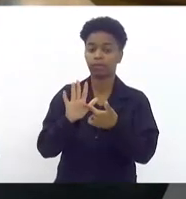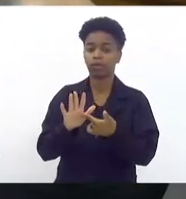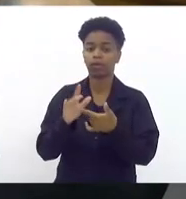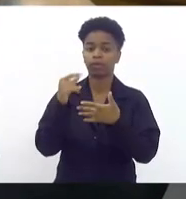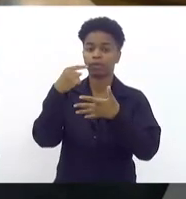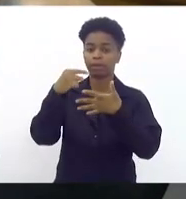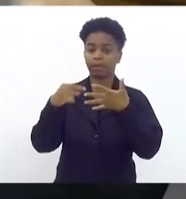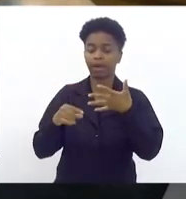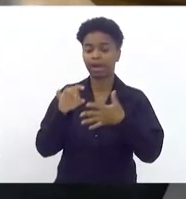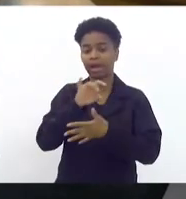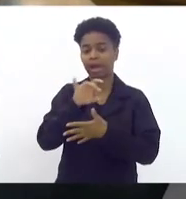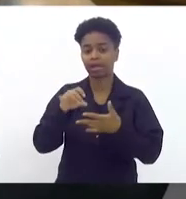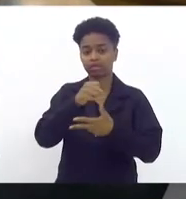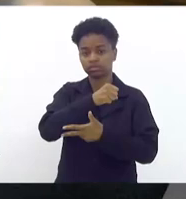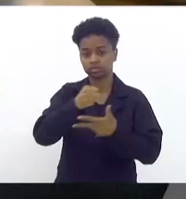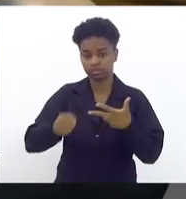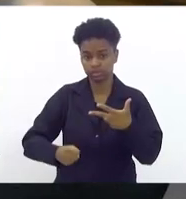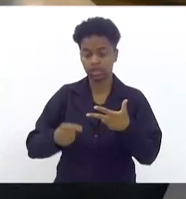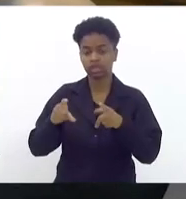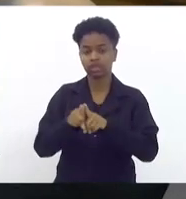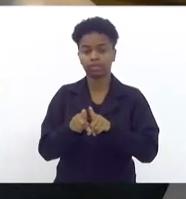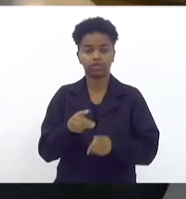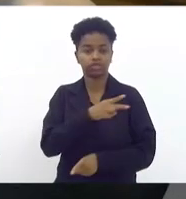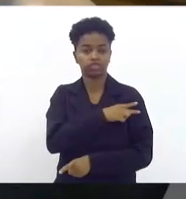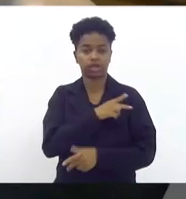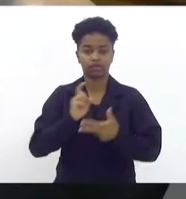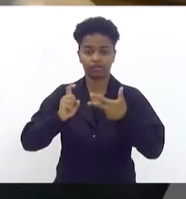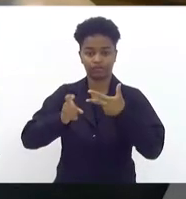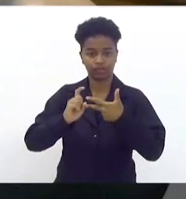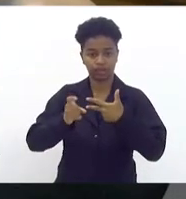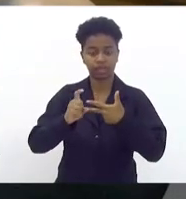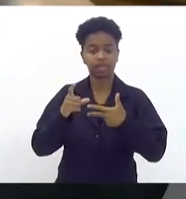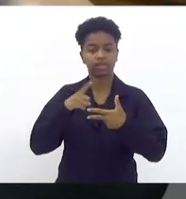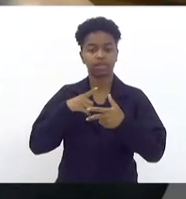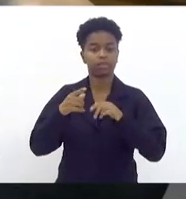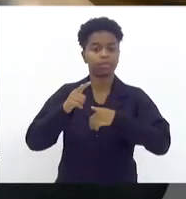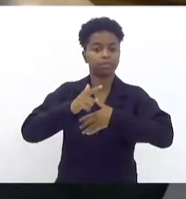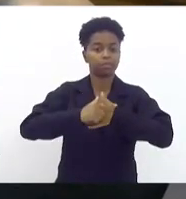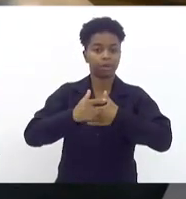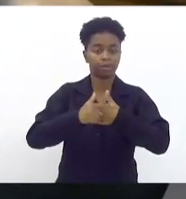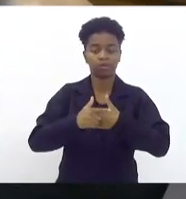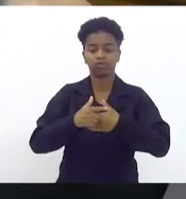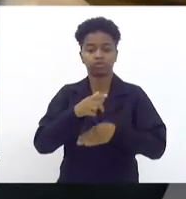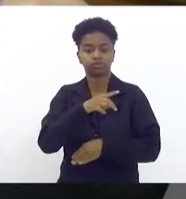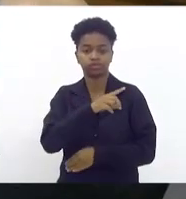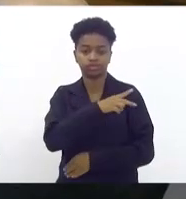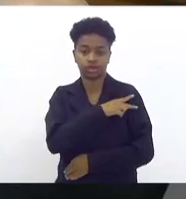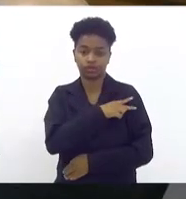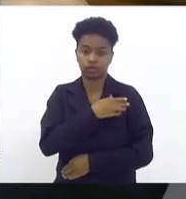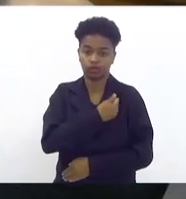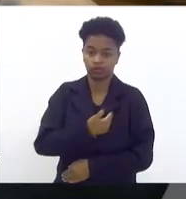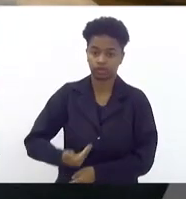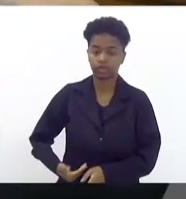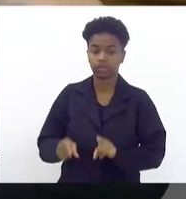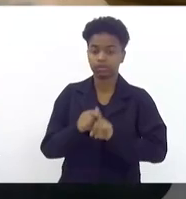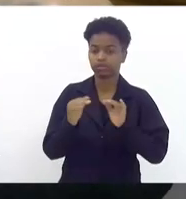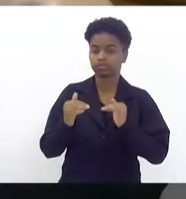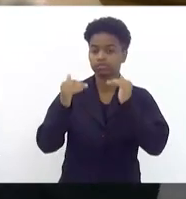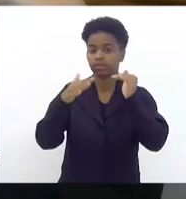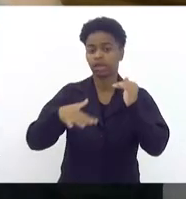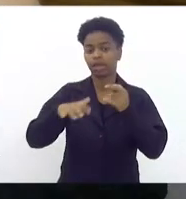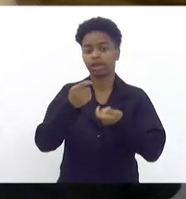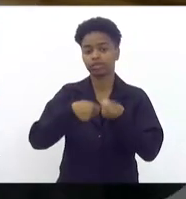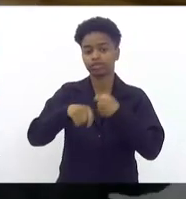um dos poderes constituídos, atribuiu ao chefe do Poder Executivo a função de chefe de governo e direção superior da administração pública.